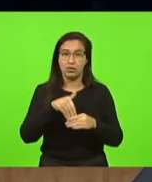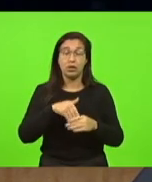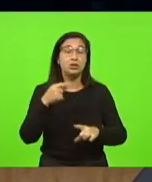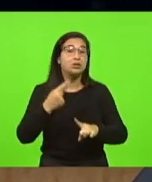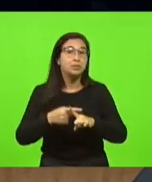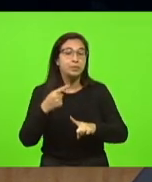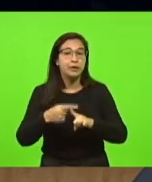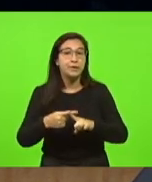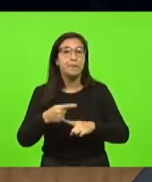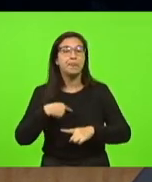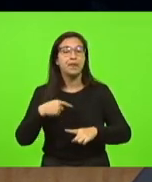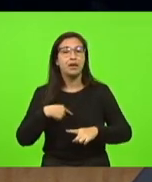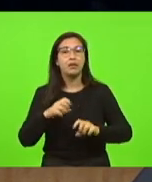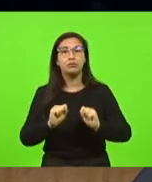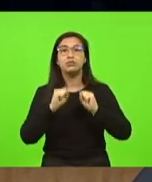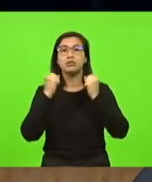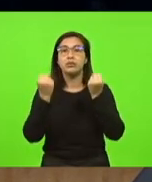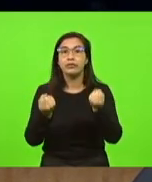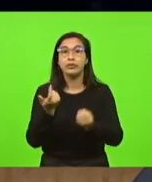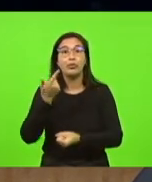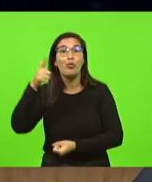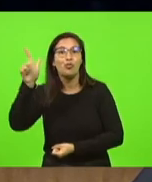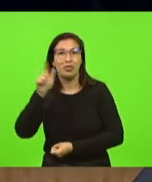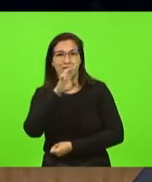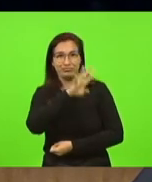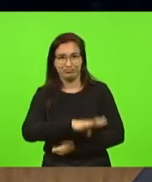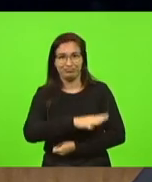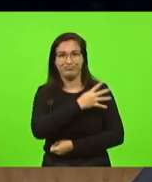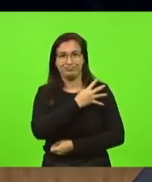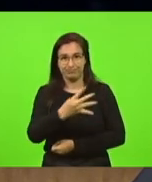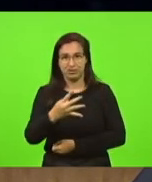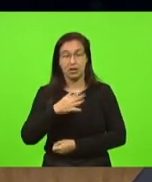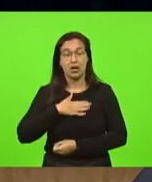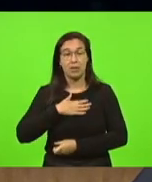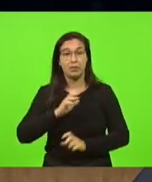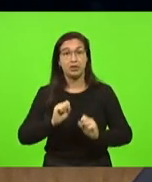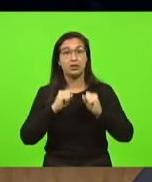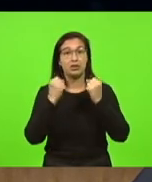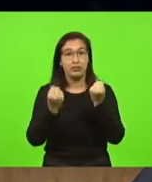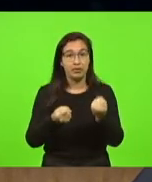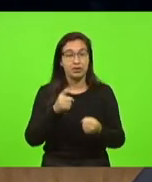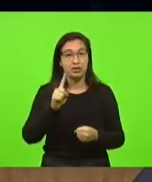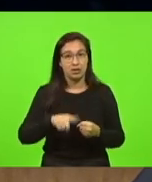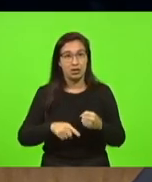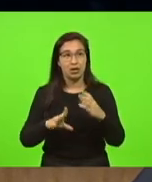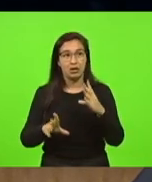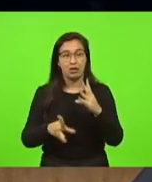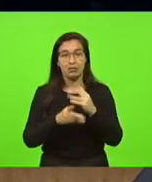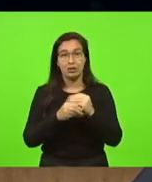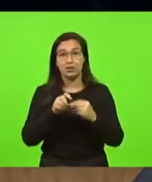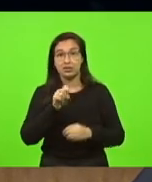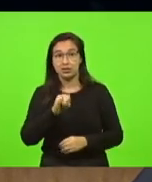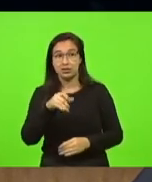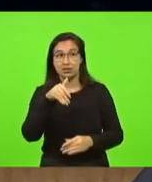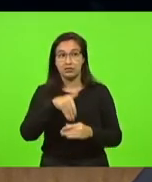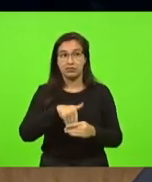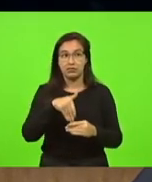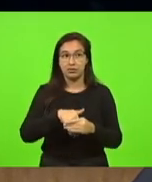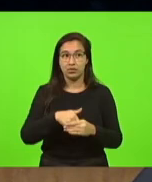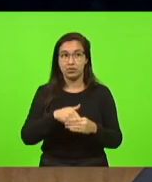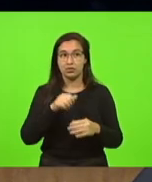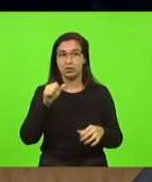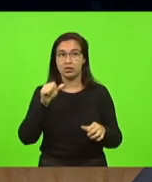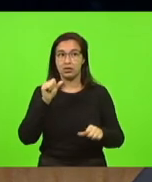eu defendo outra tabela e a minha defesa está naquelas emendas. Se fosse votado inverso,